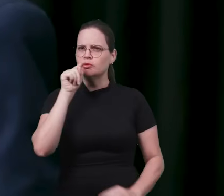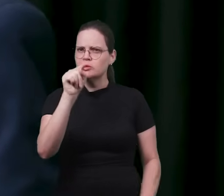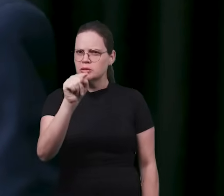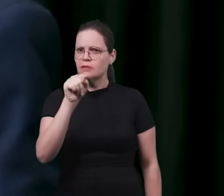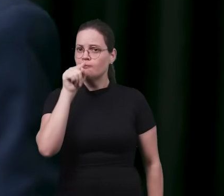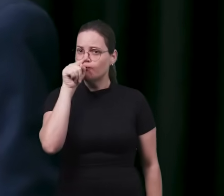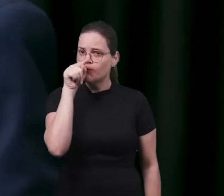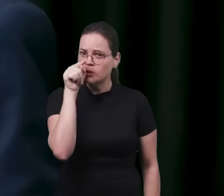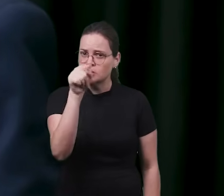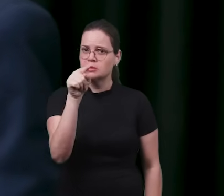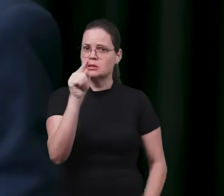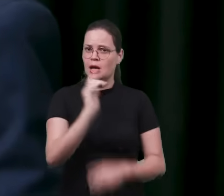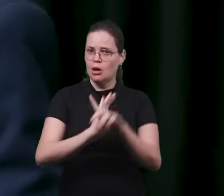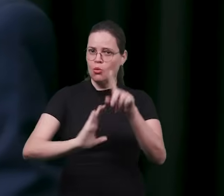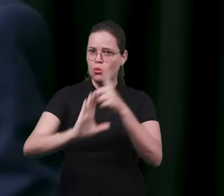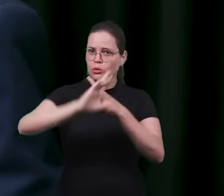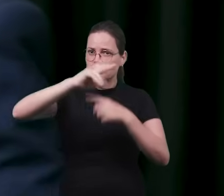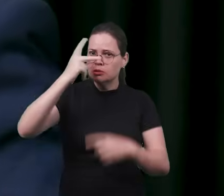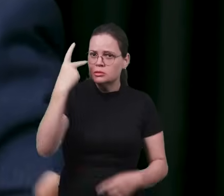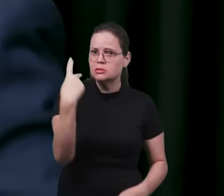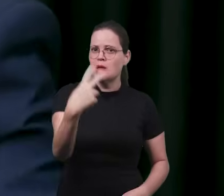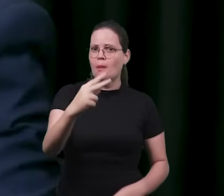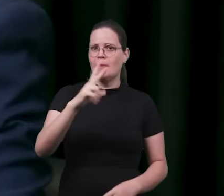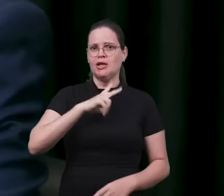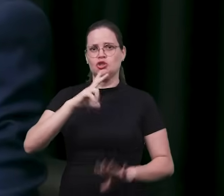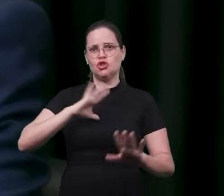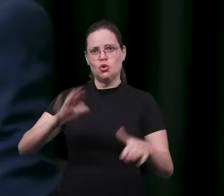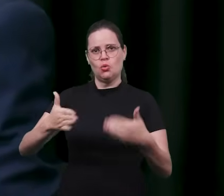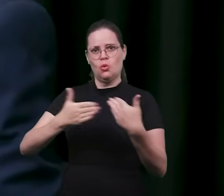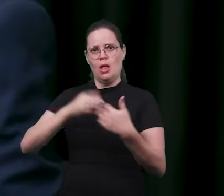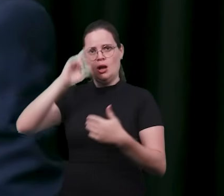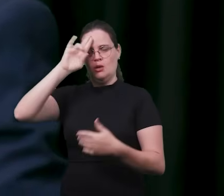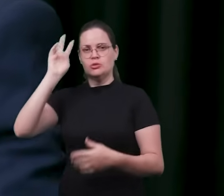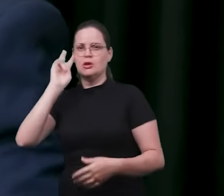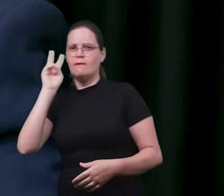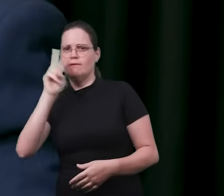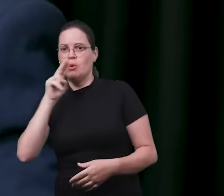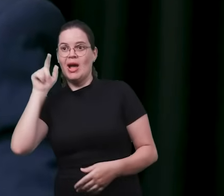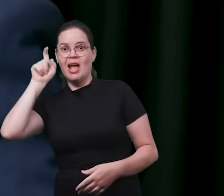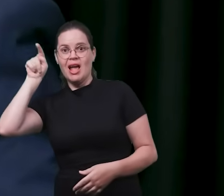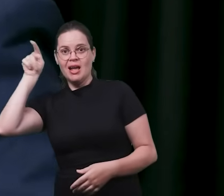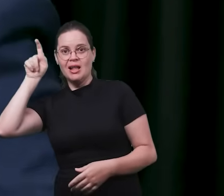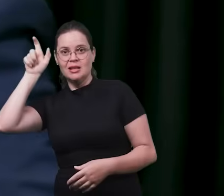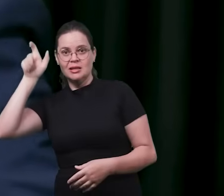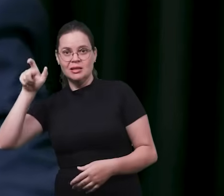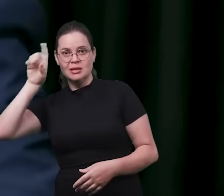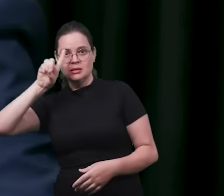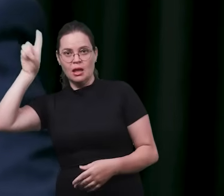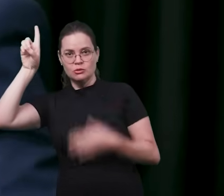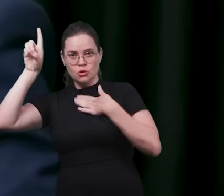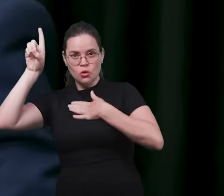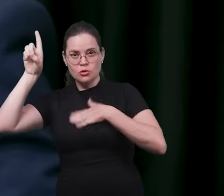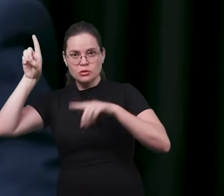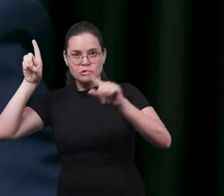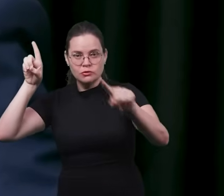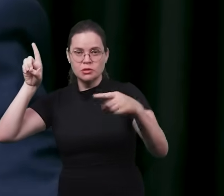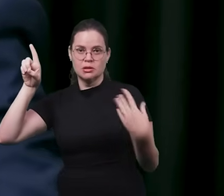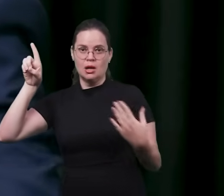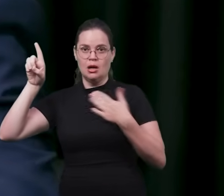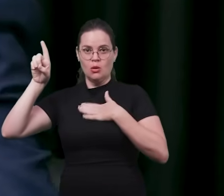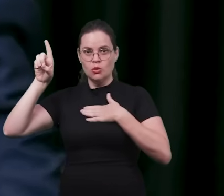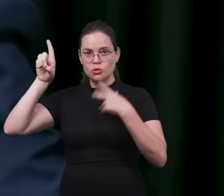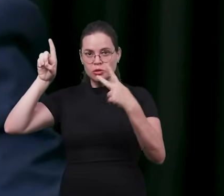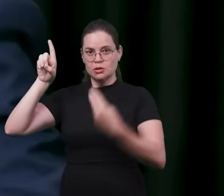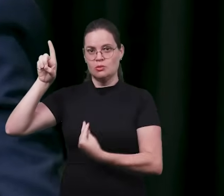né? Exatamente, essa é a pergunta. O Senhor se agradou do nosso culto aqui como igreja? O Senhor está se agradando da minha vida como